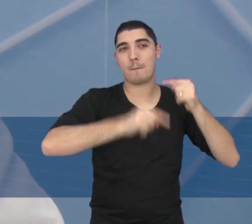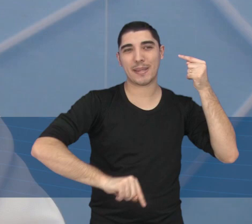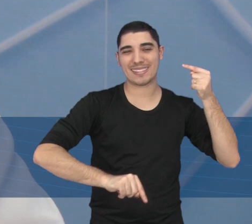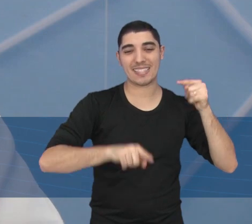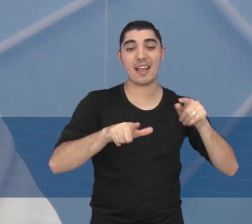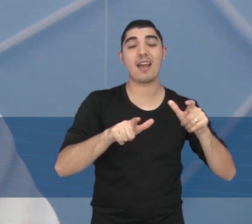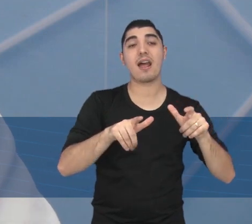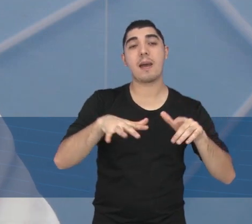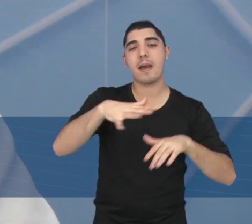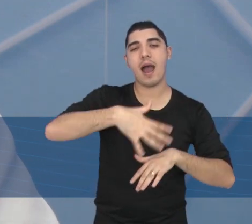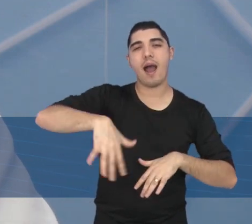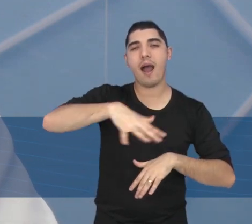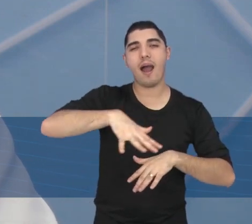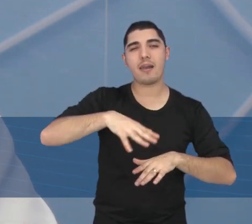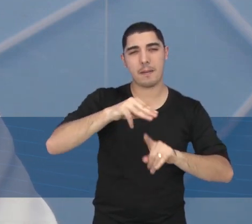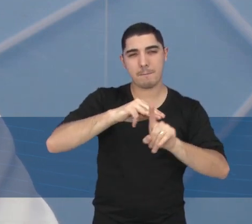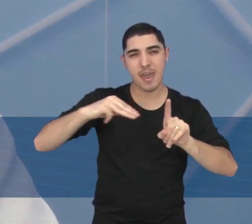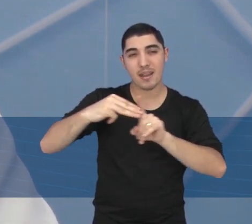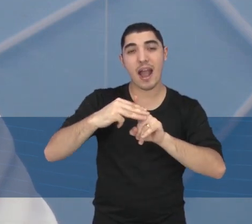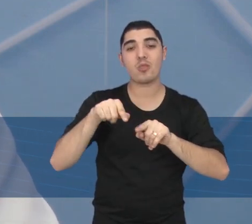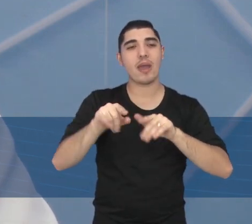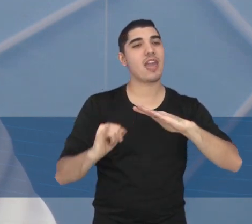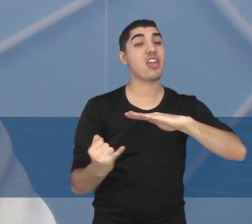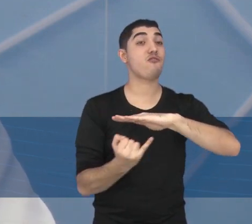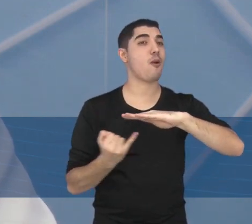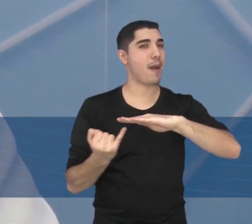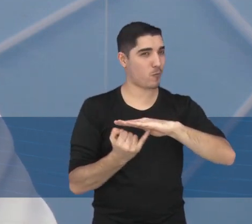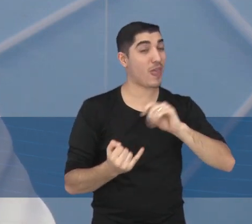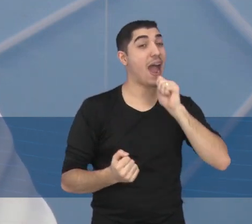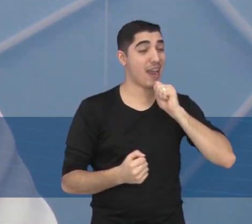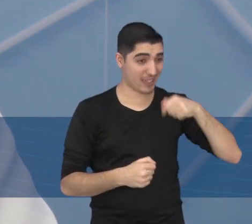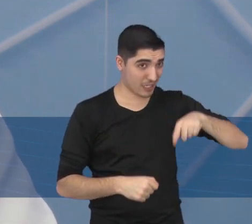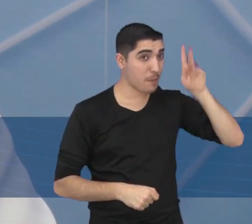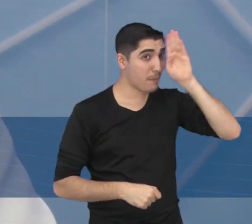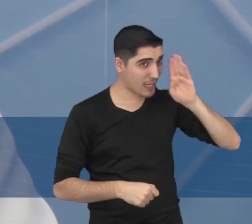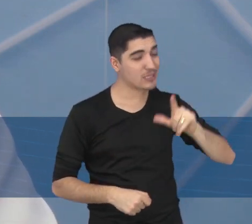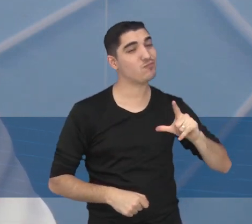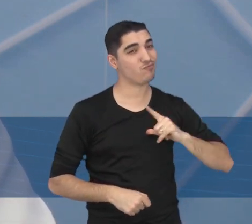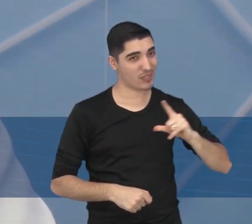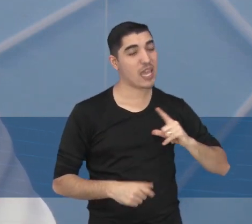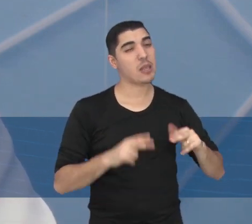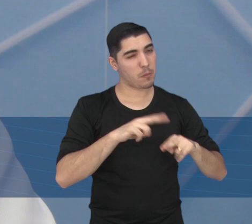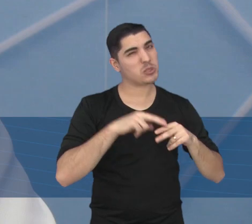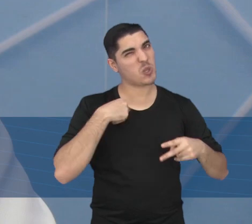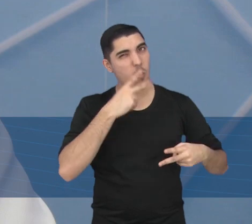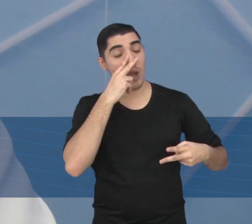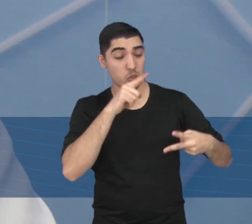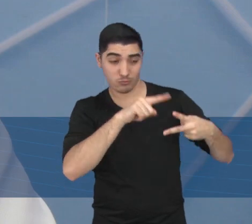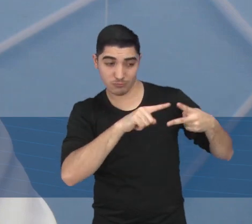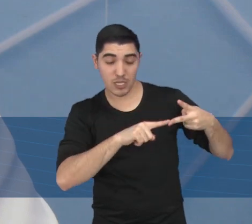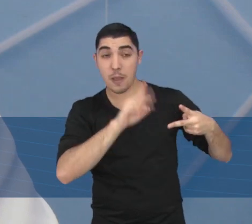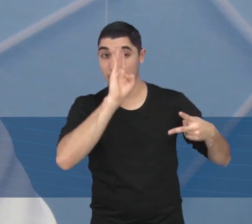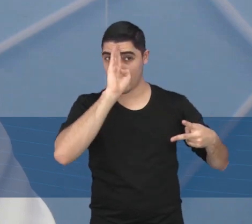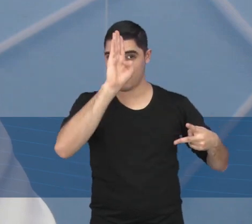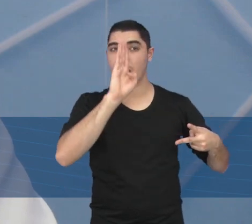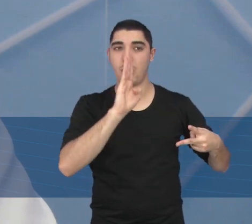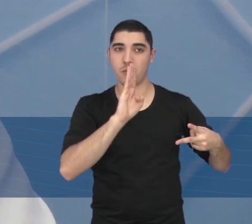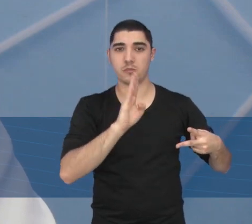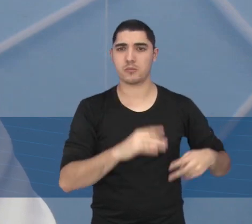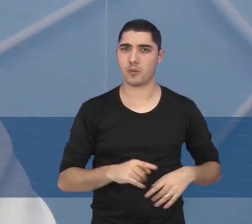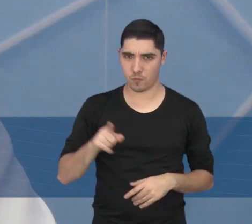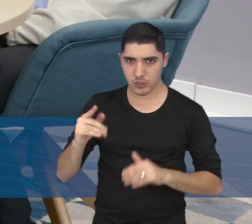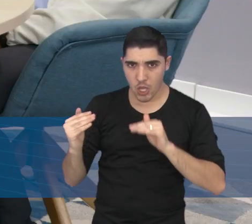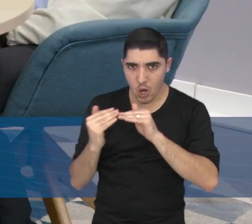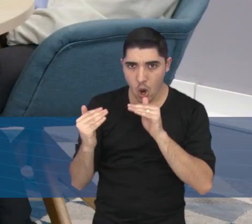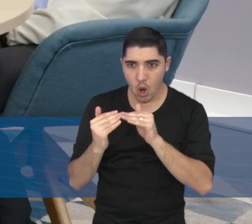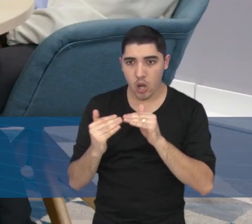Brasil, vários países ainda parecidos com o Brasil têm isso também. Então eu colocaria pelo menos esses 2 fatores aí como principais.